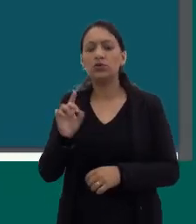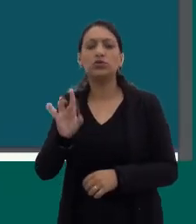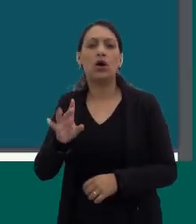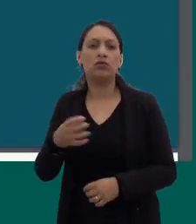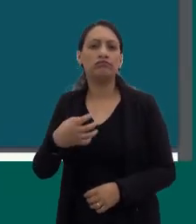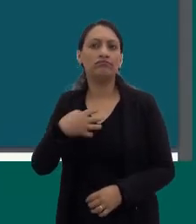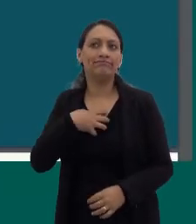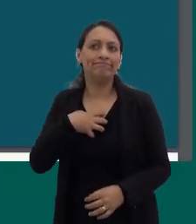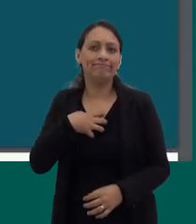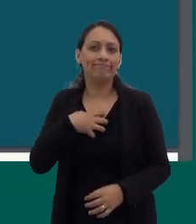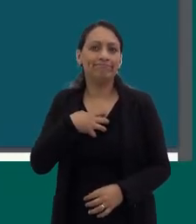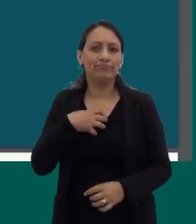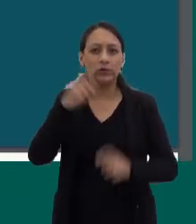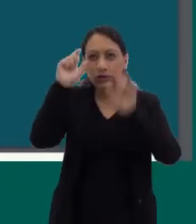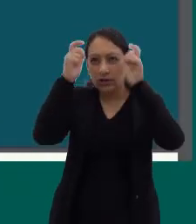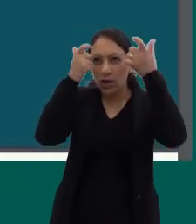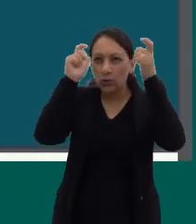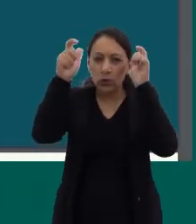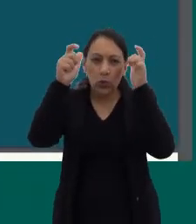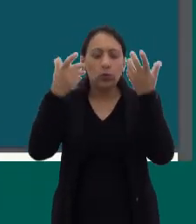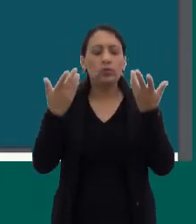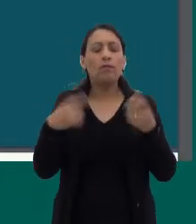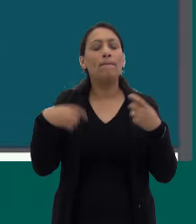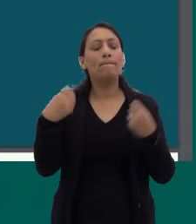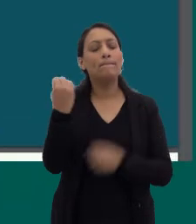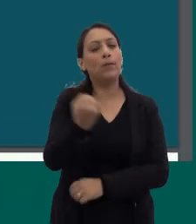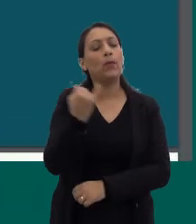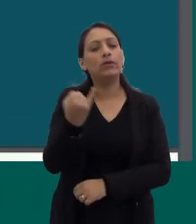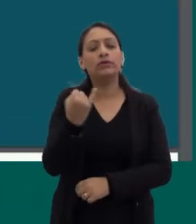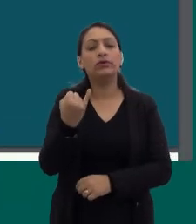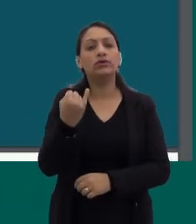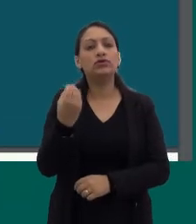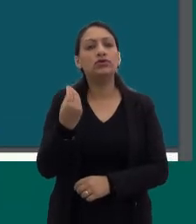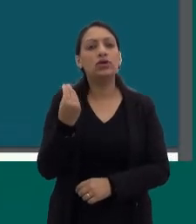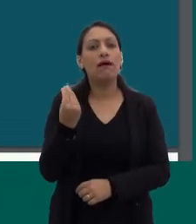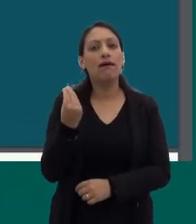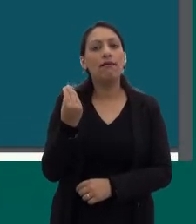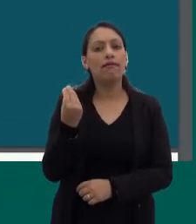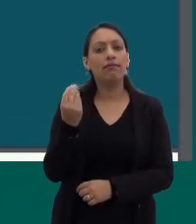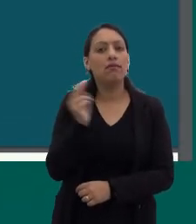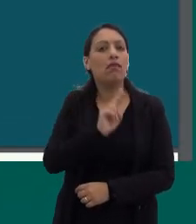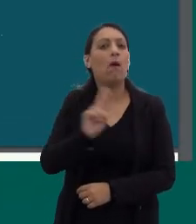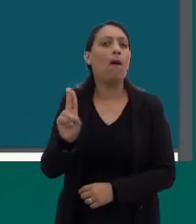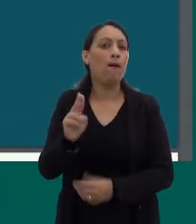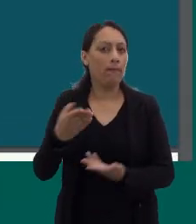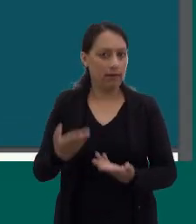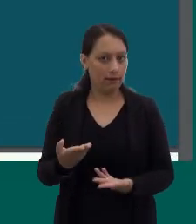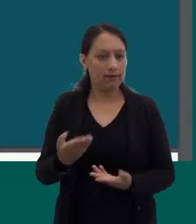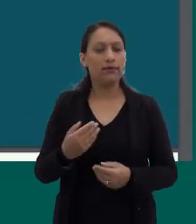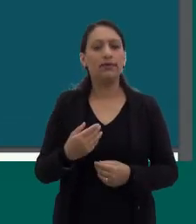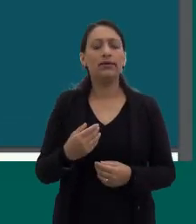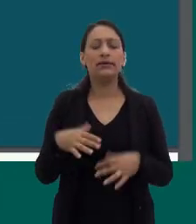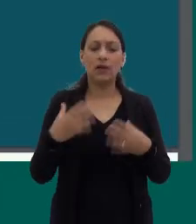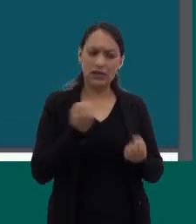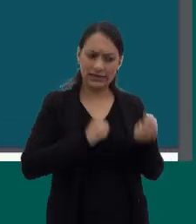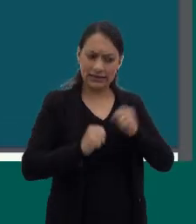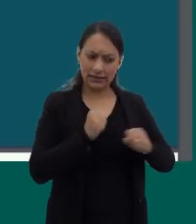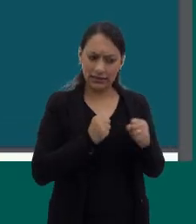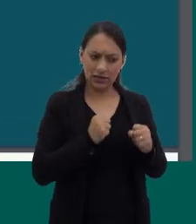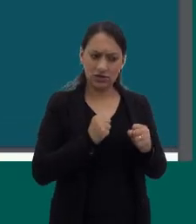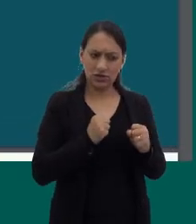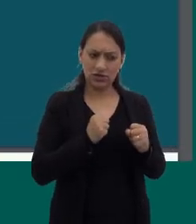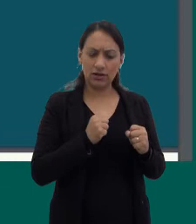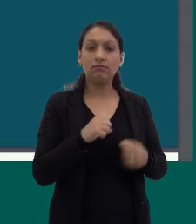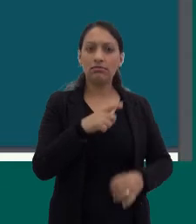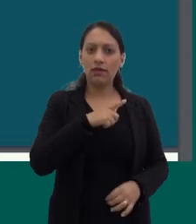ansiedade, assim, é importante a gente nomear isso, né? E nesse sentido de que a ansiedade, ela existe para todos